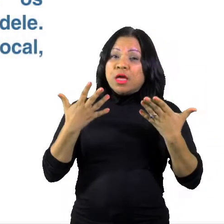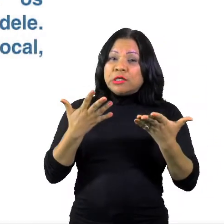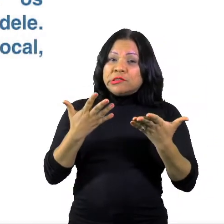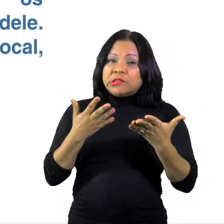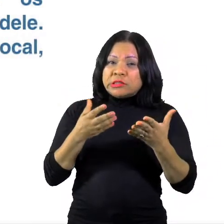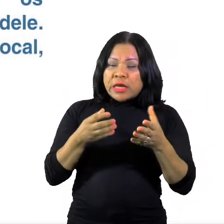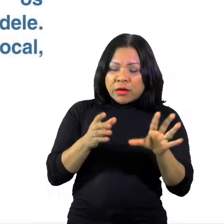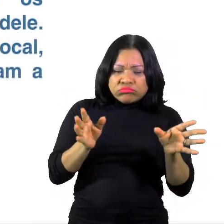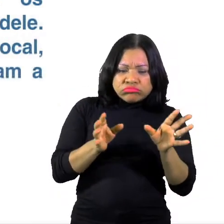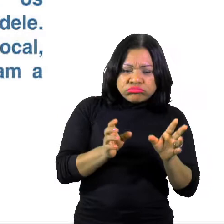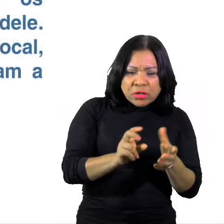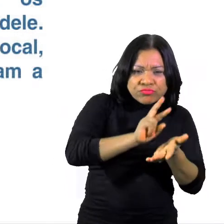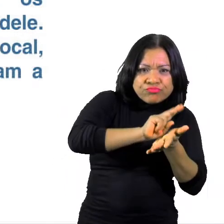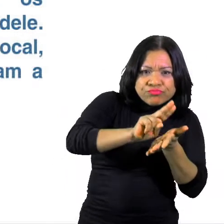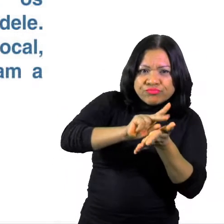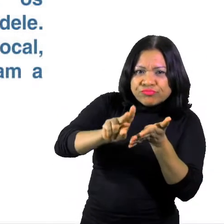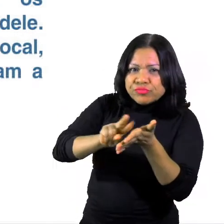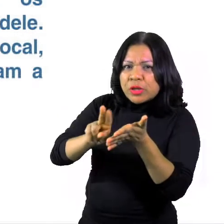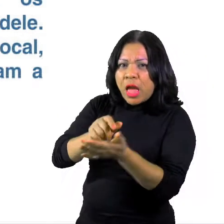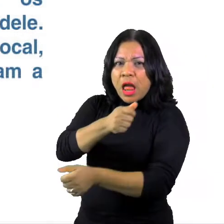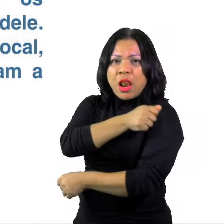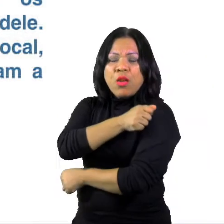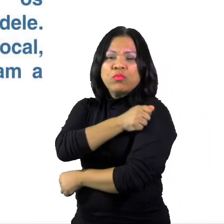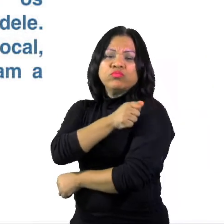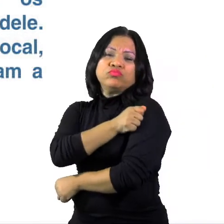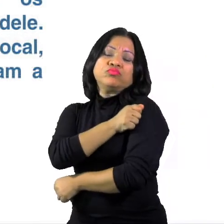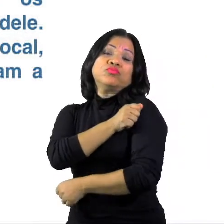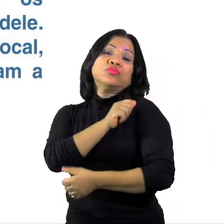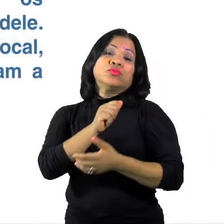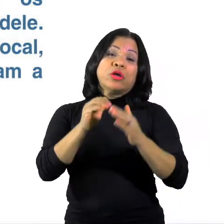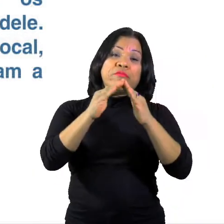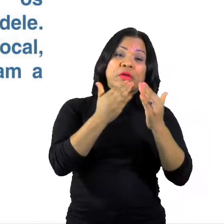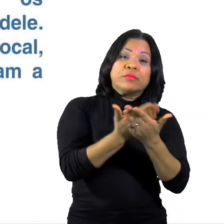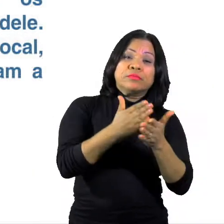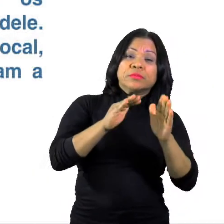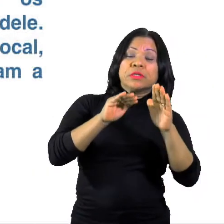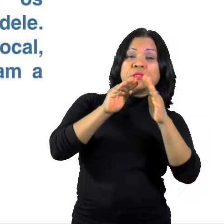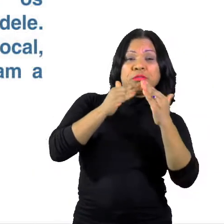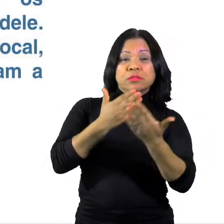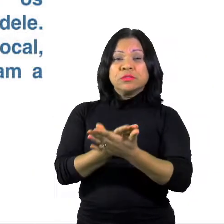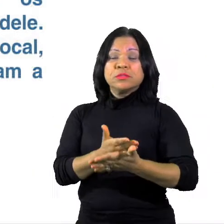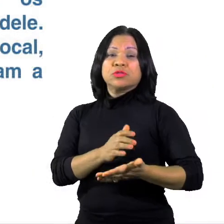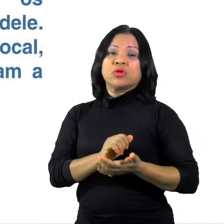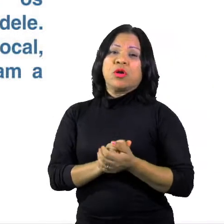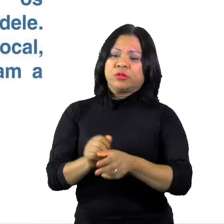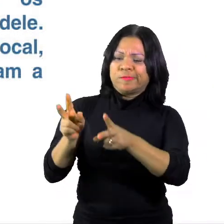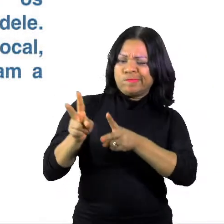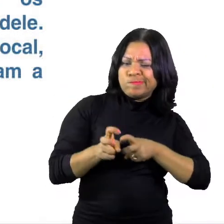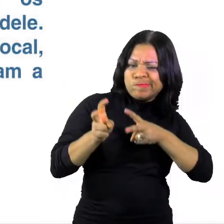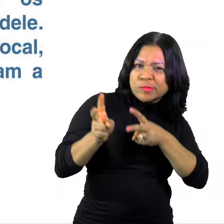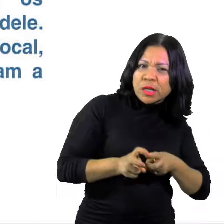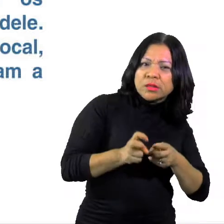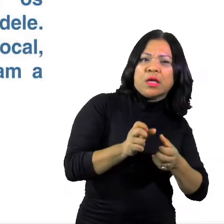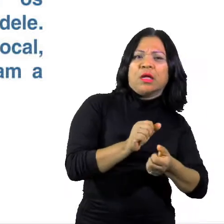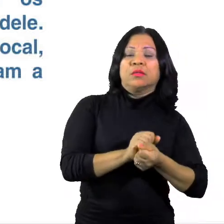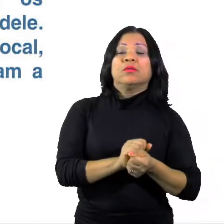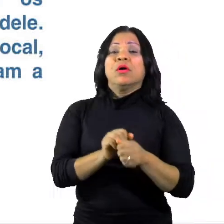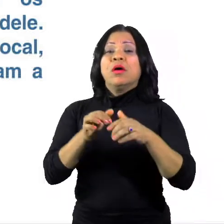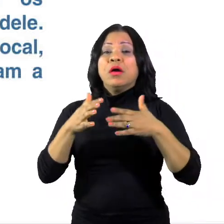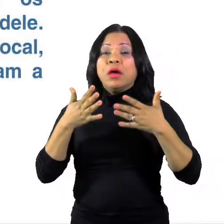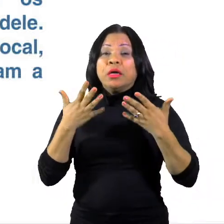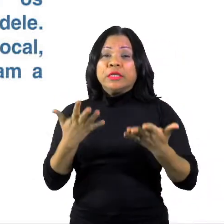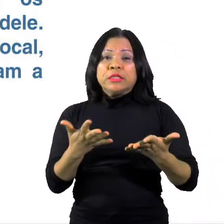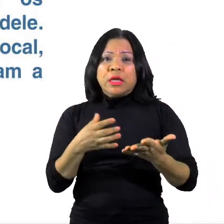escolas estavam sendo sequestrados e eles temiam que o Colégio Elite fosse o próximo.